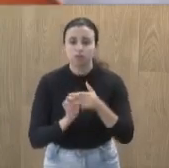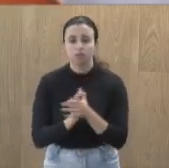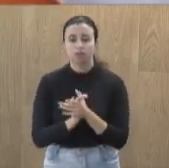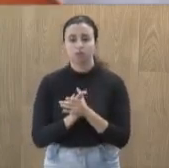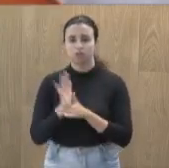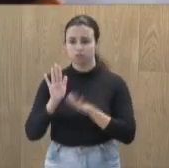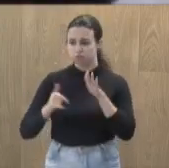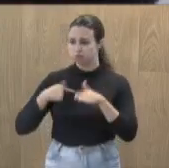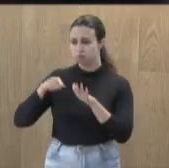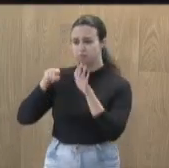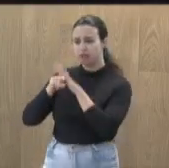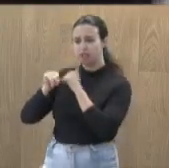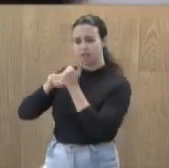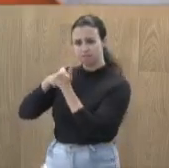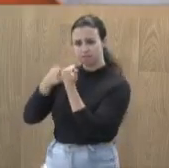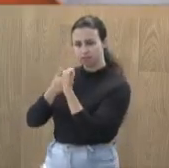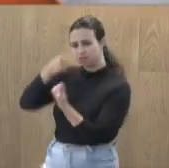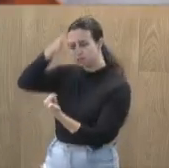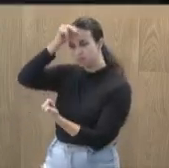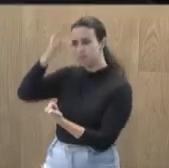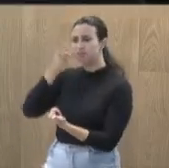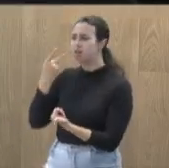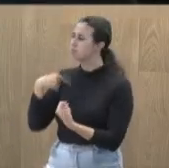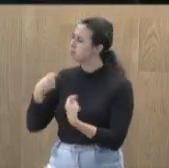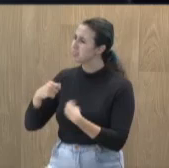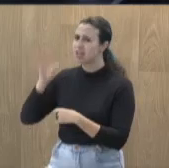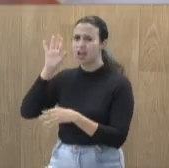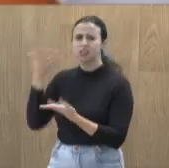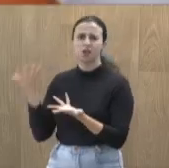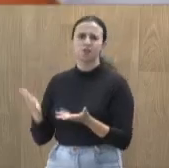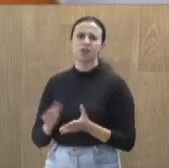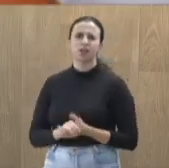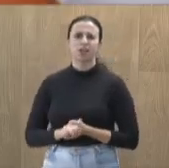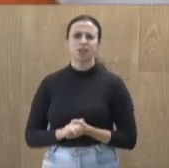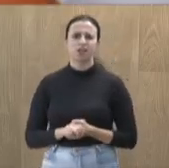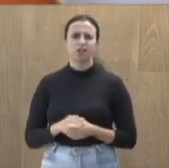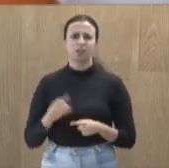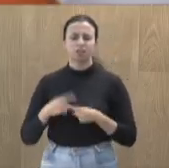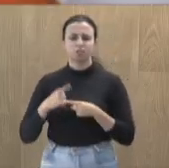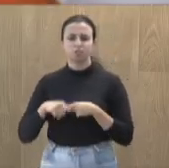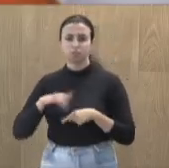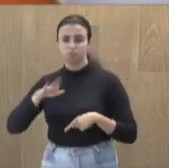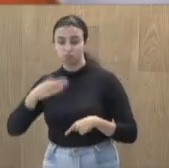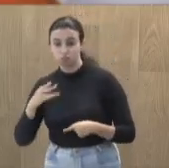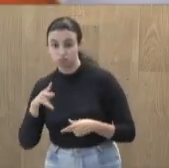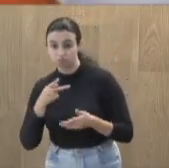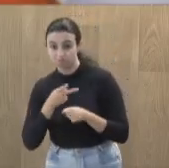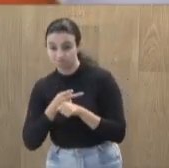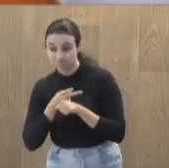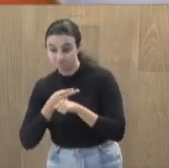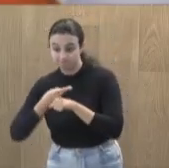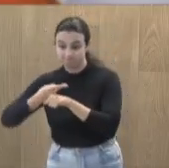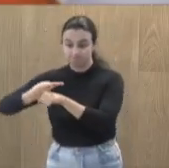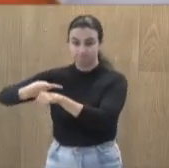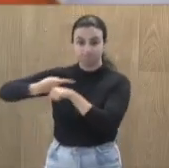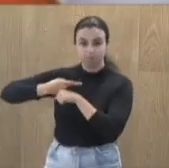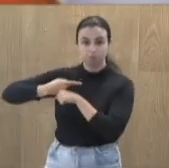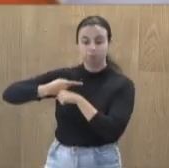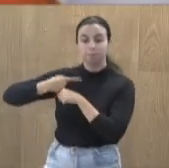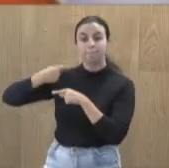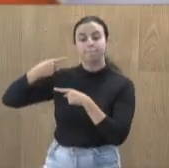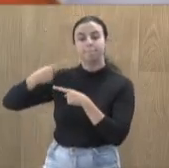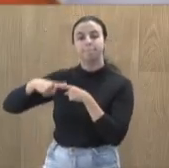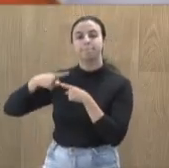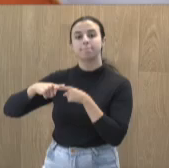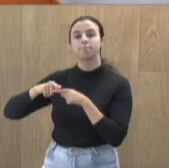Janete, você tem que resolver é com as frações. Porque quando eles procuram os vereadores, é porque lá em